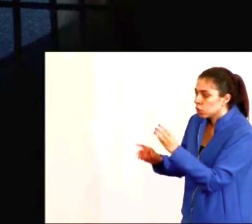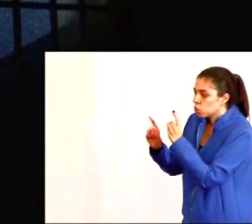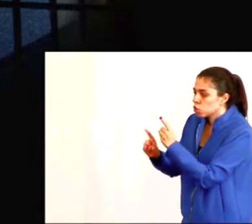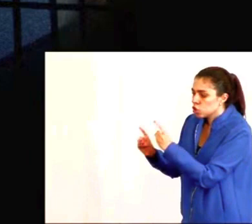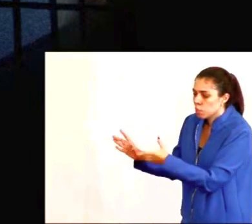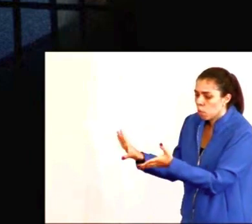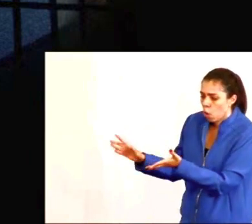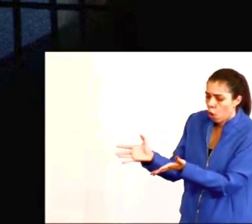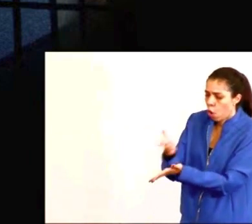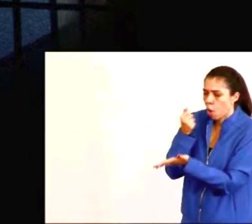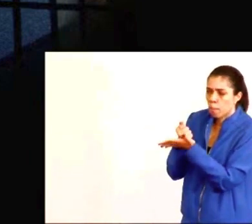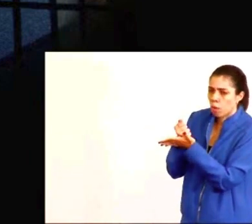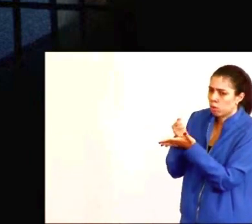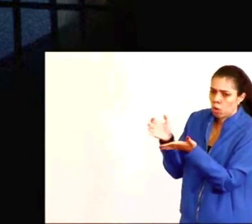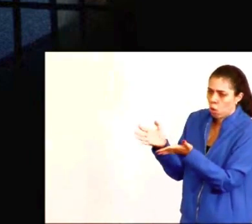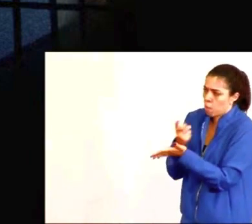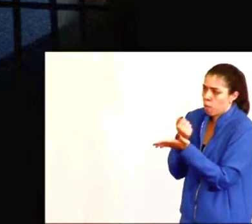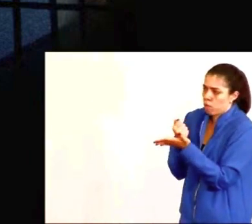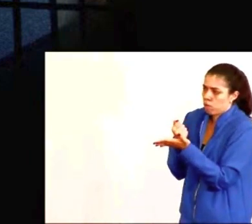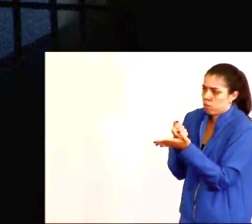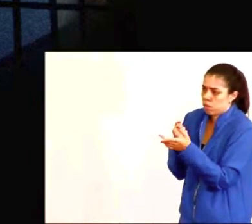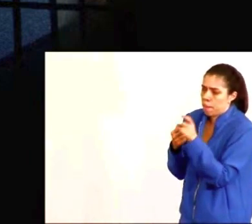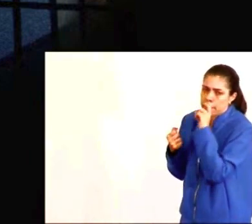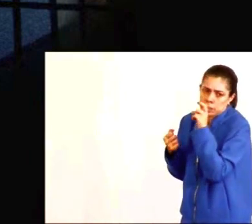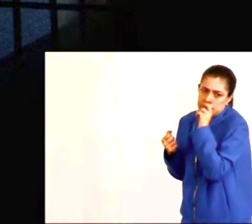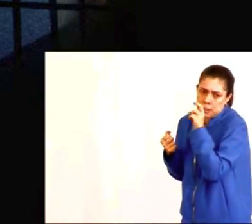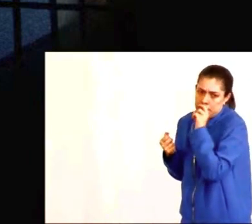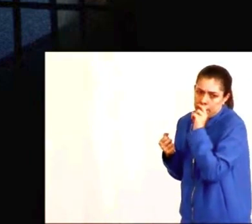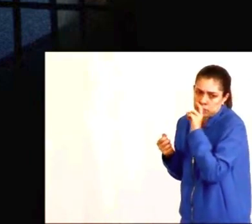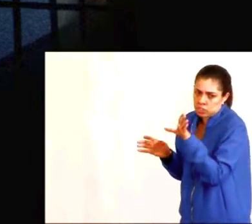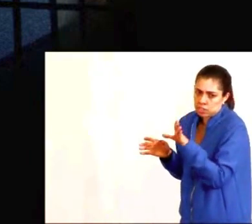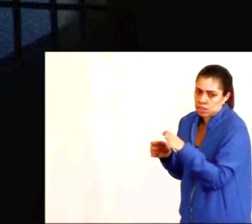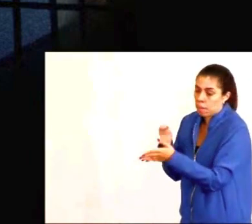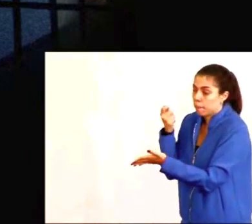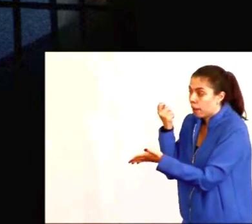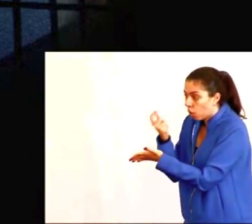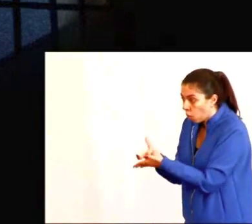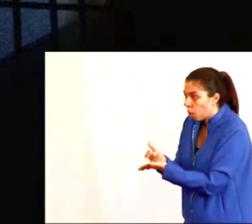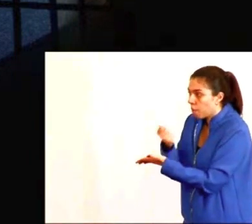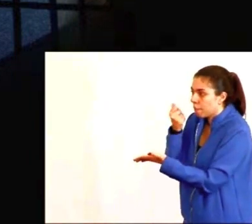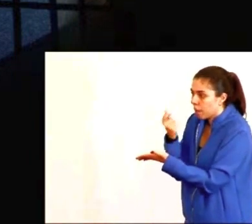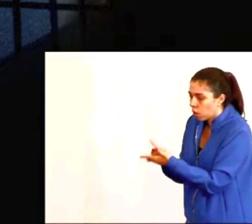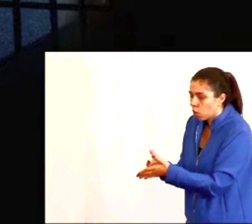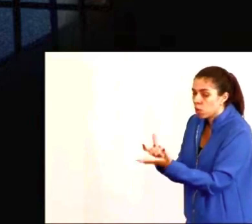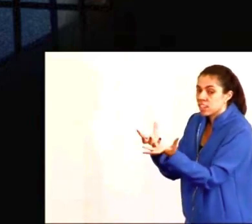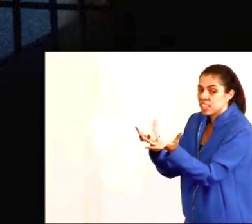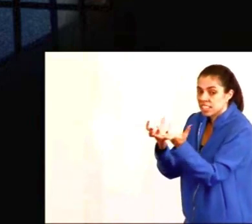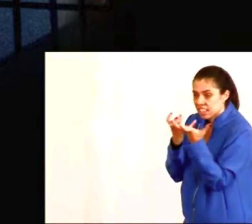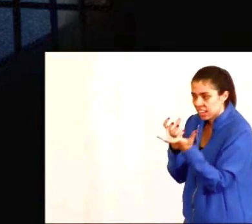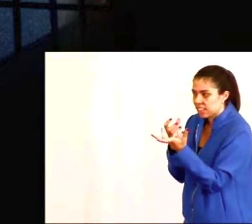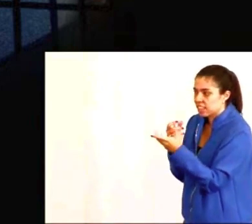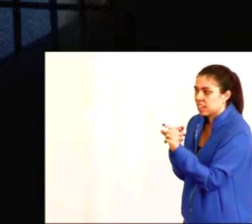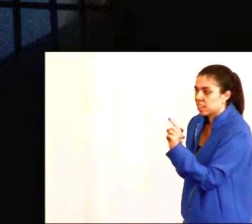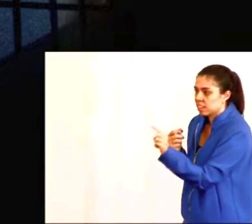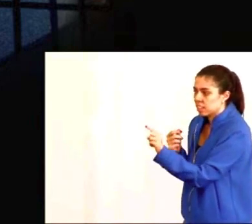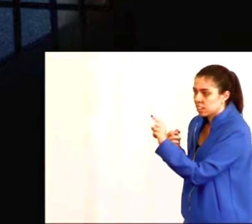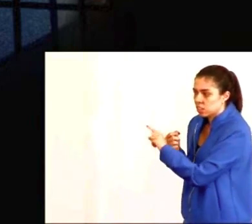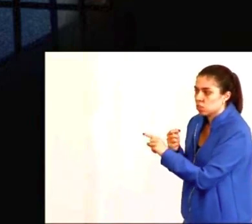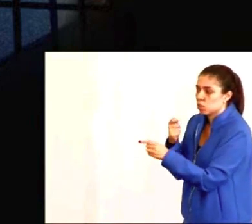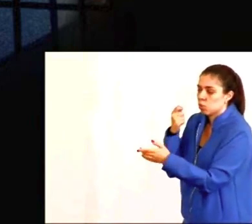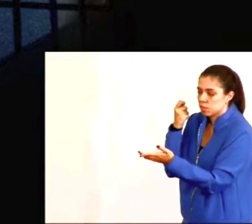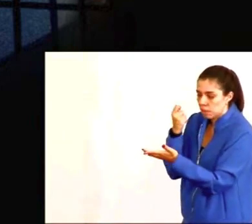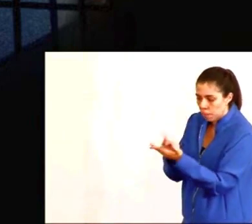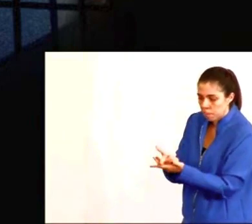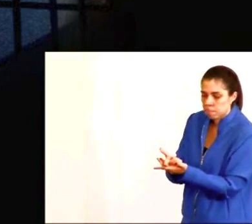como estavam instruídos. Esta versão divulgou-se entre os judeus até